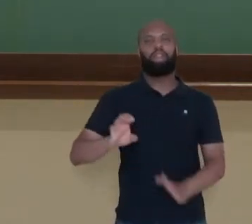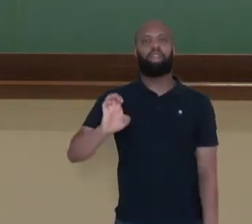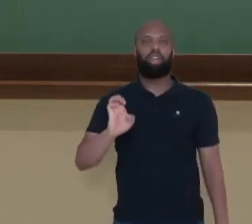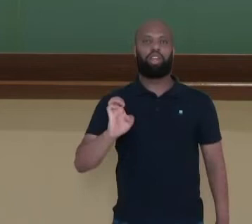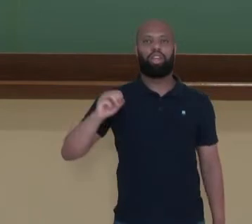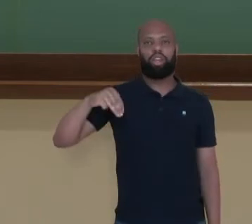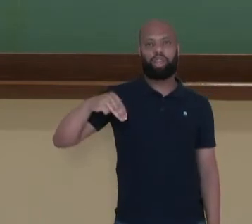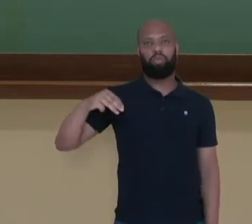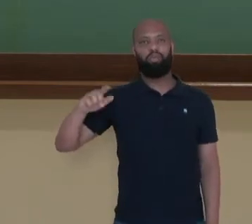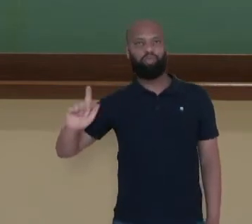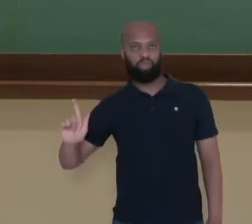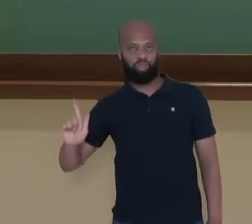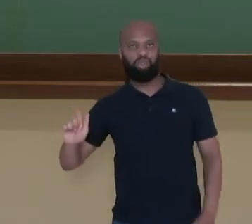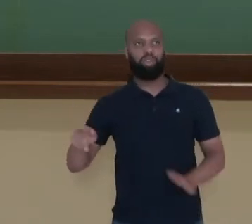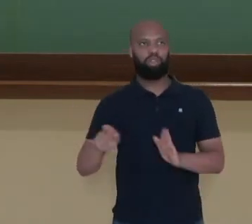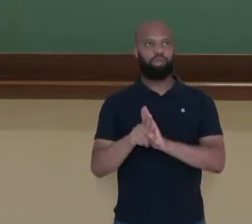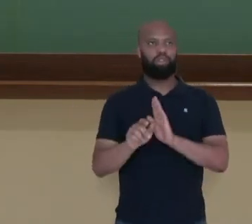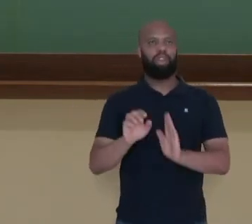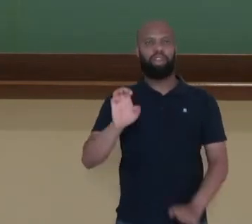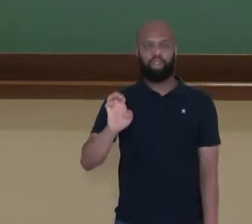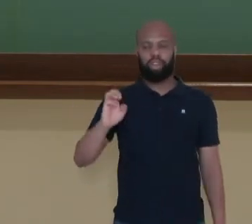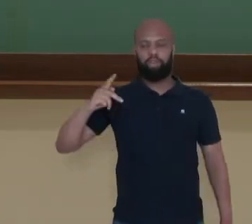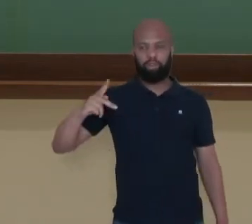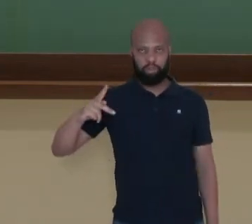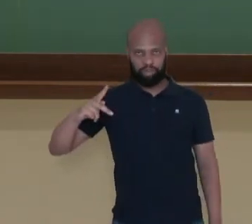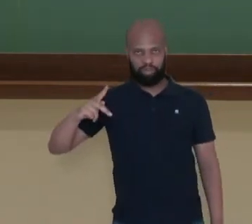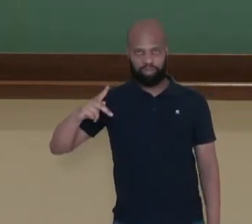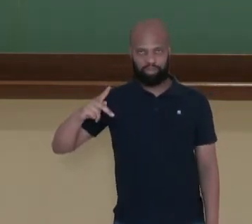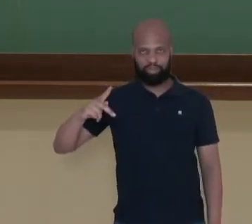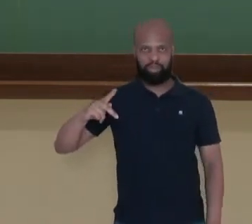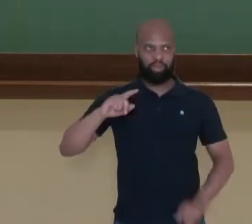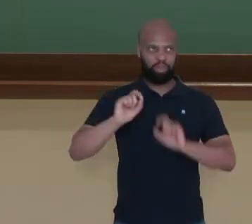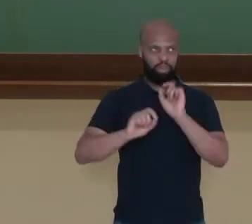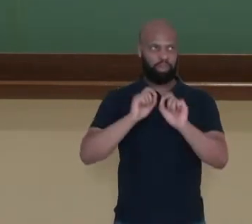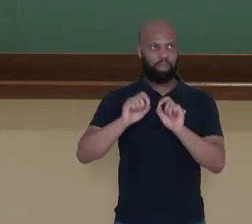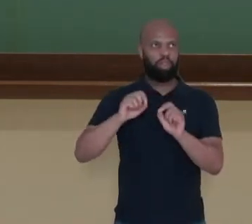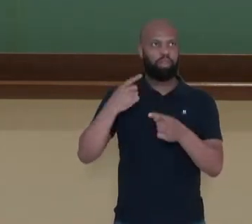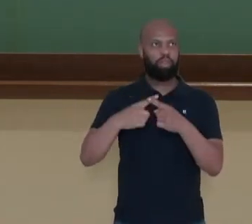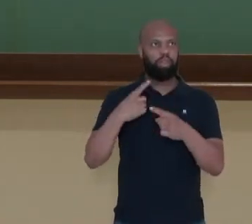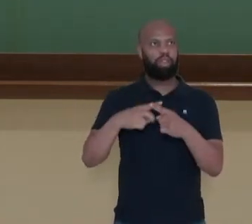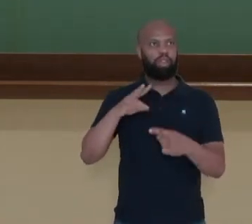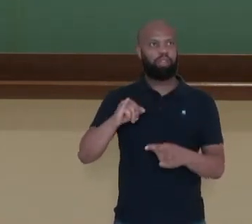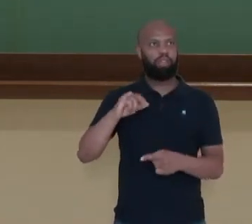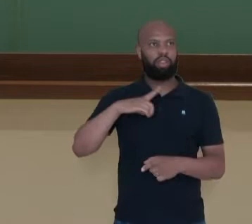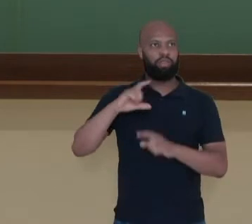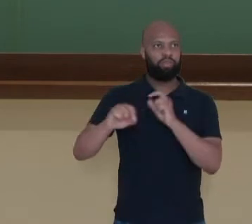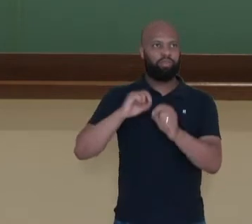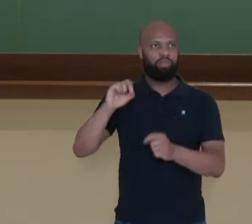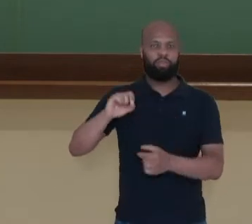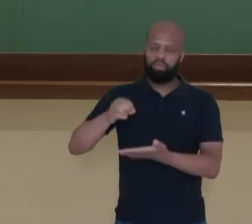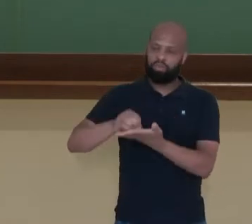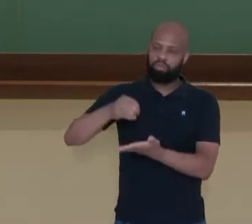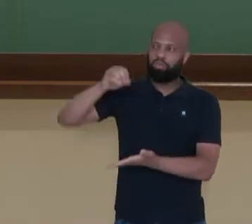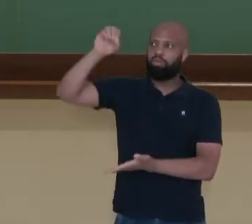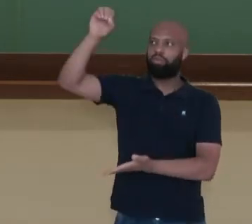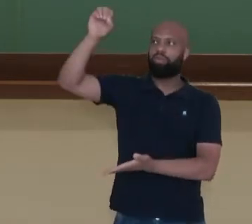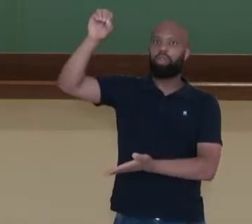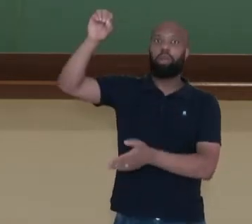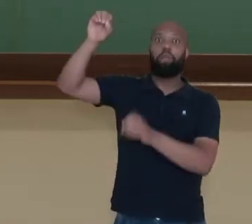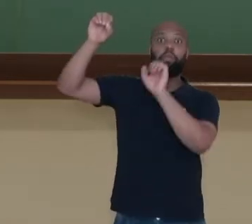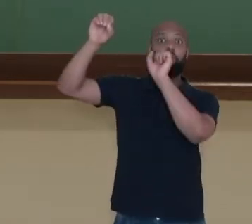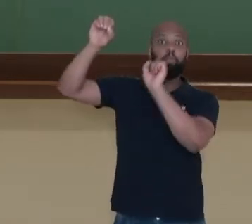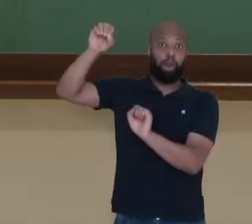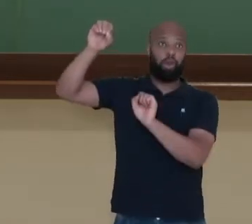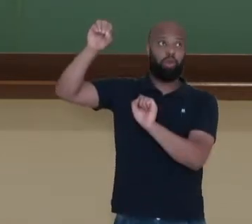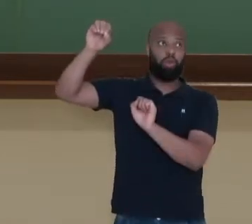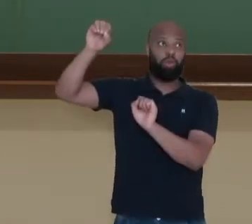gravitacional para o sistema bolinha-terra. Aí ela vai transferindo até parar. Quando ela para, quer dizer que toda a energia que ela